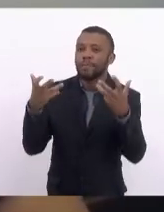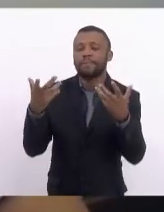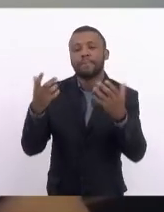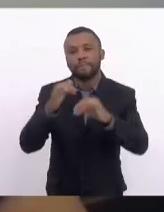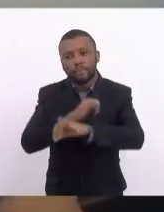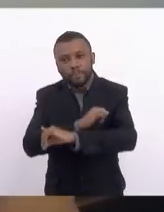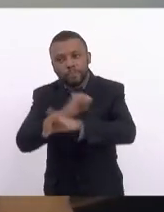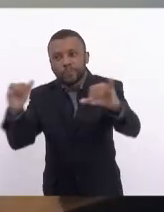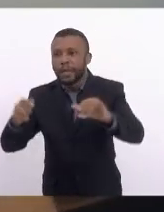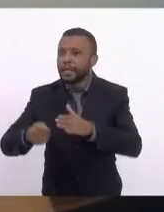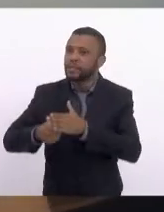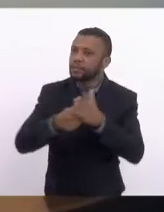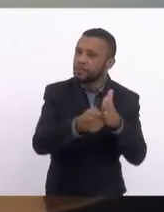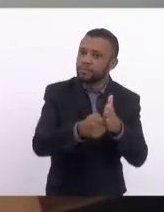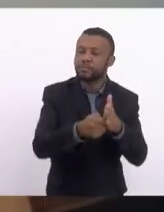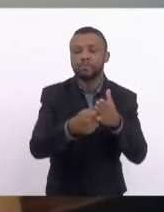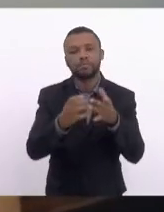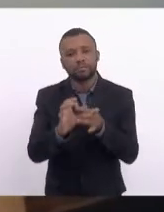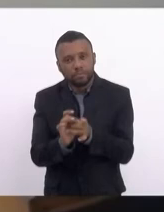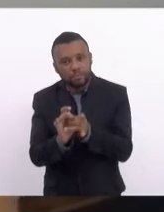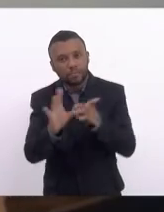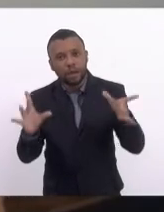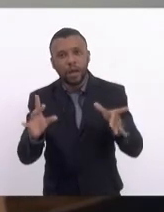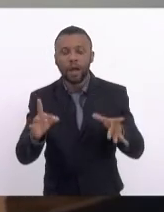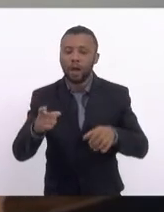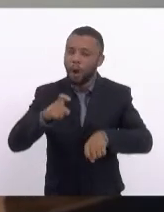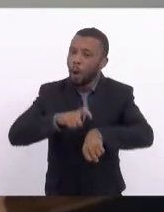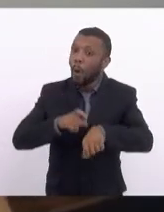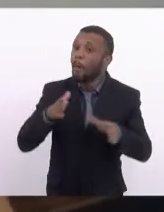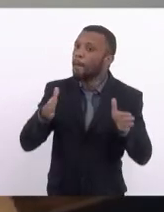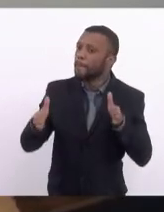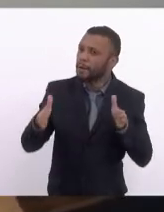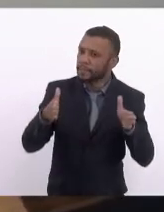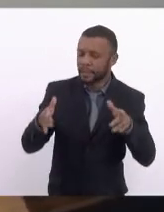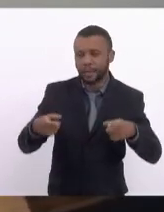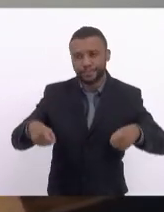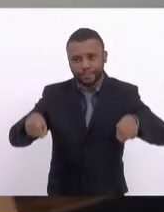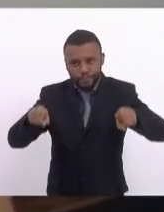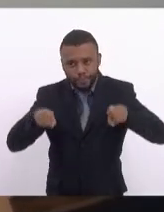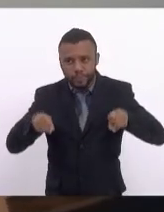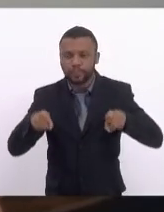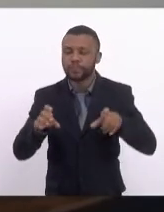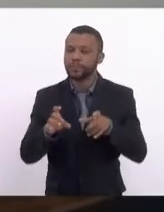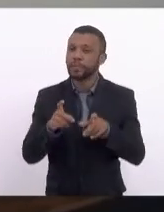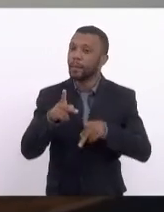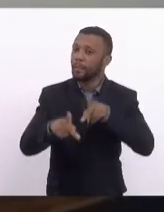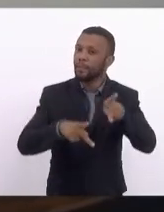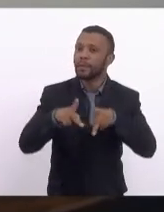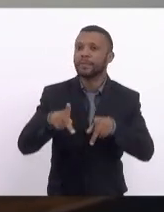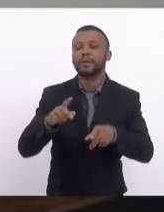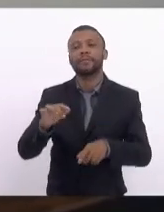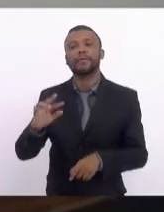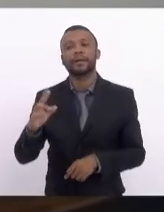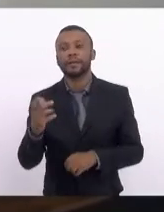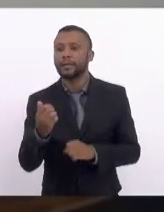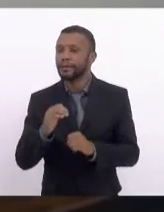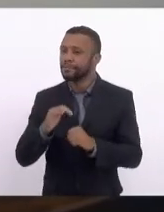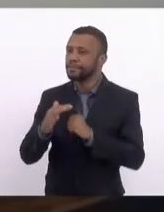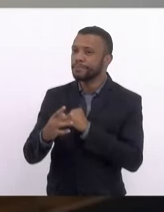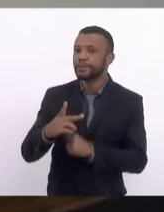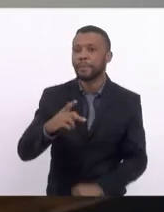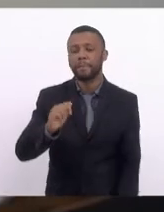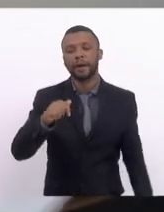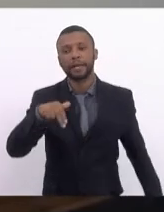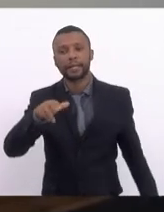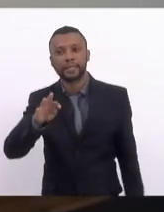denúncias, colocar o nosso mandato à disposição da população de Paquetá e, ao mesmo tempo, aprofundaremos a